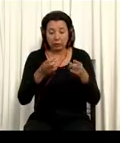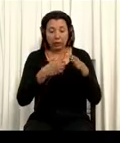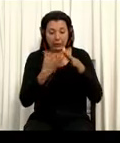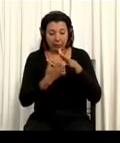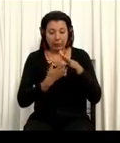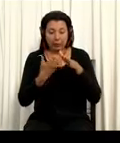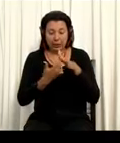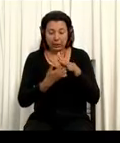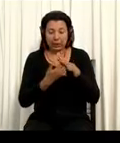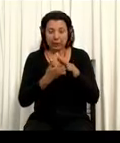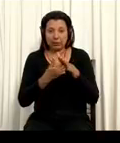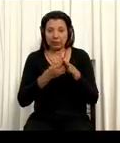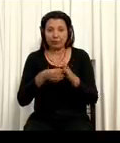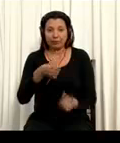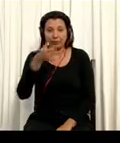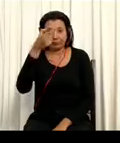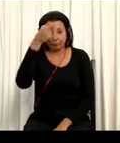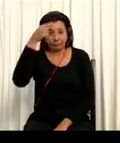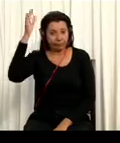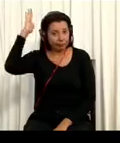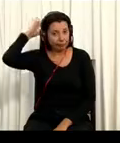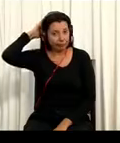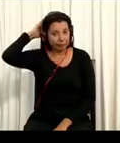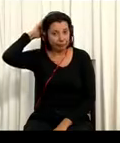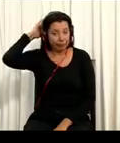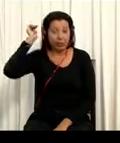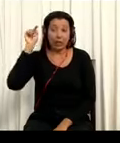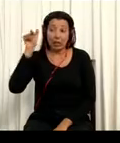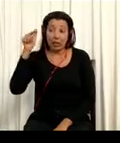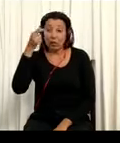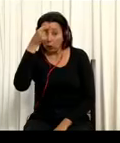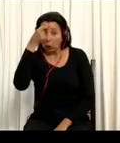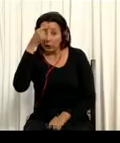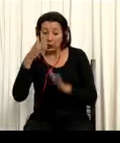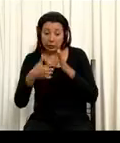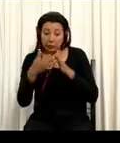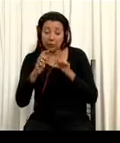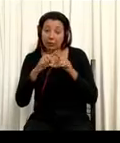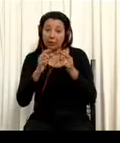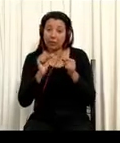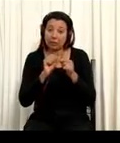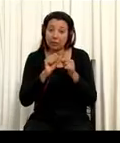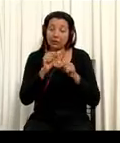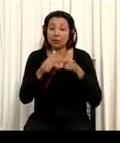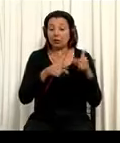empresarial inconsciente, consciente para eles, né, mas que faz um trabalho